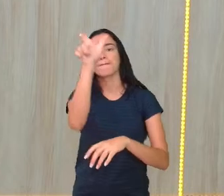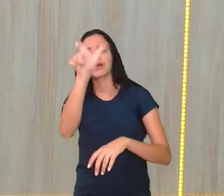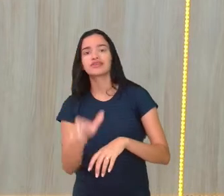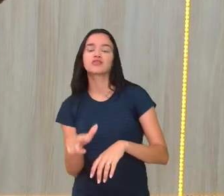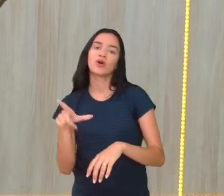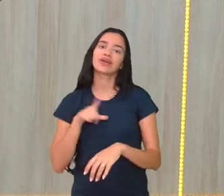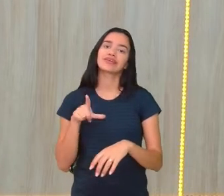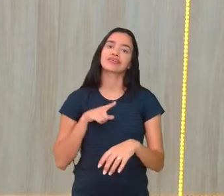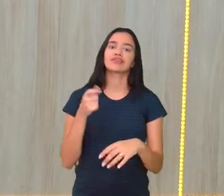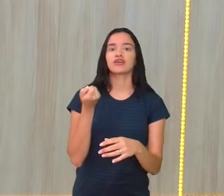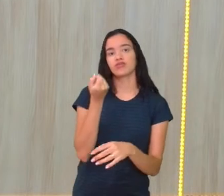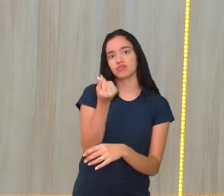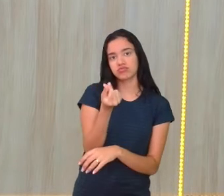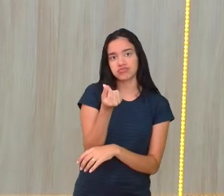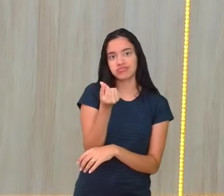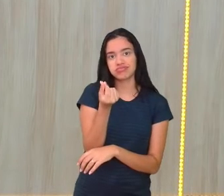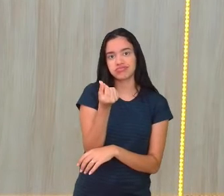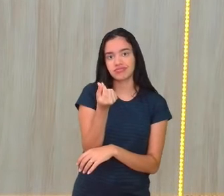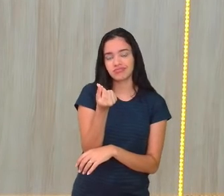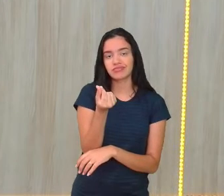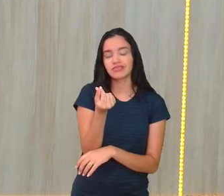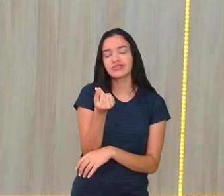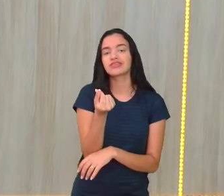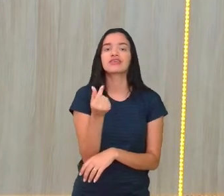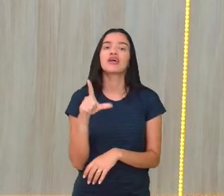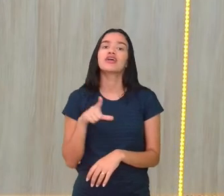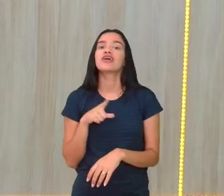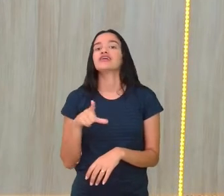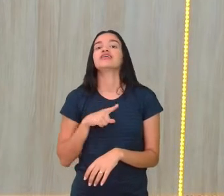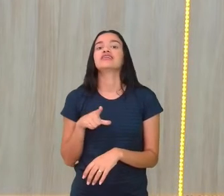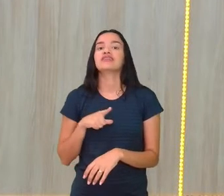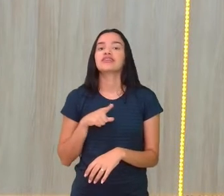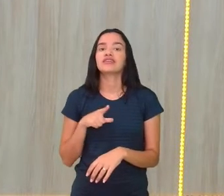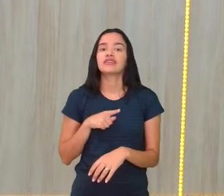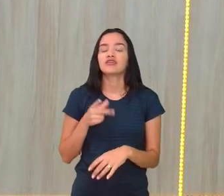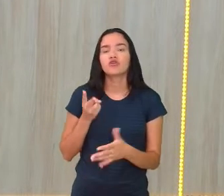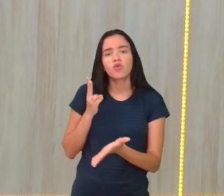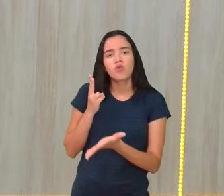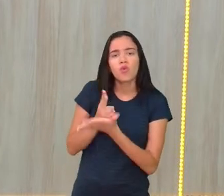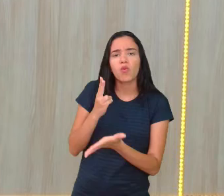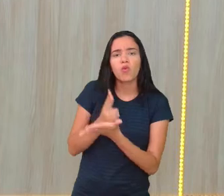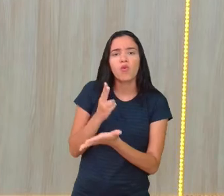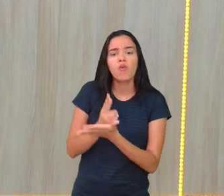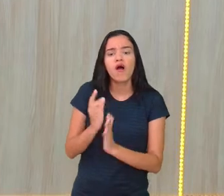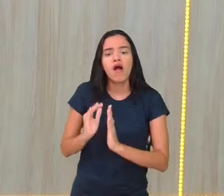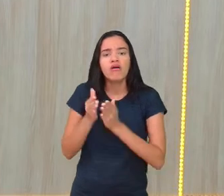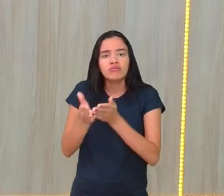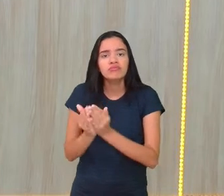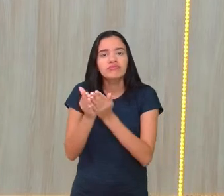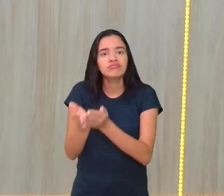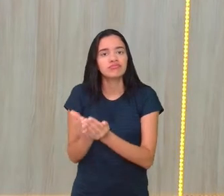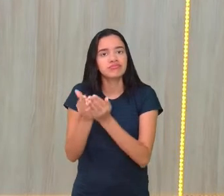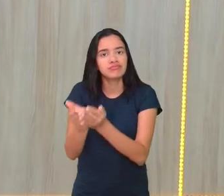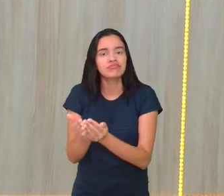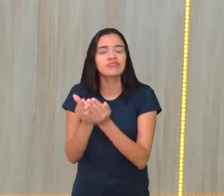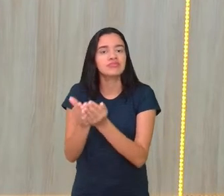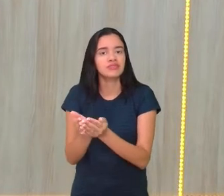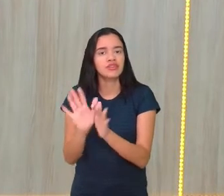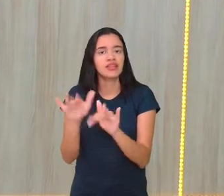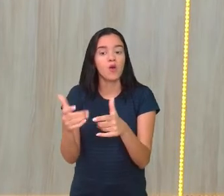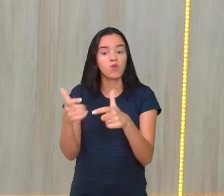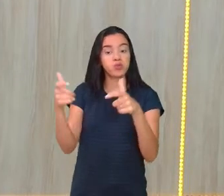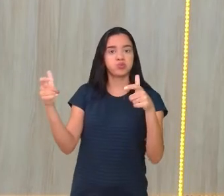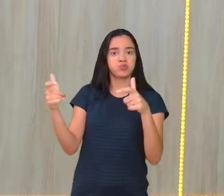tinha condições de montar e custear e manter um barco, certo? Um barco de